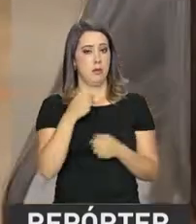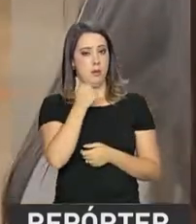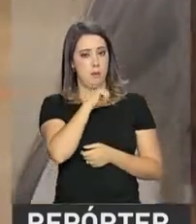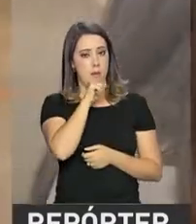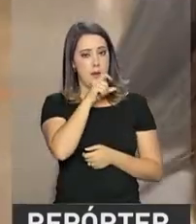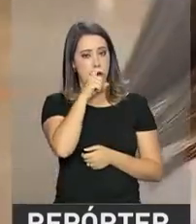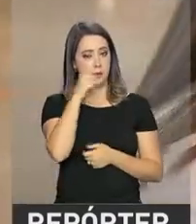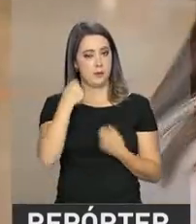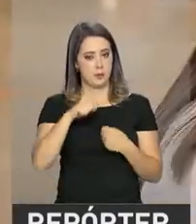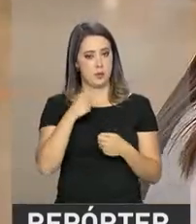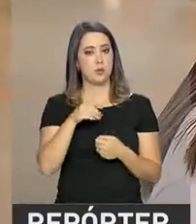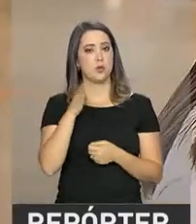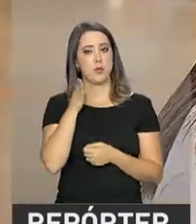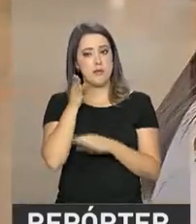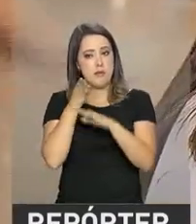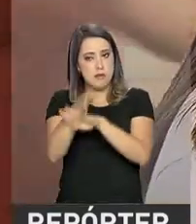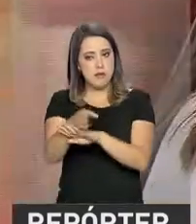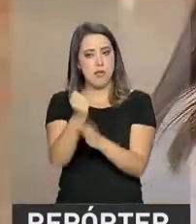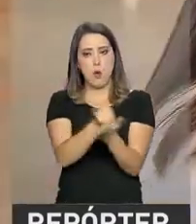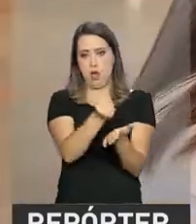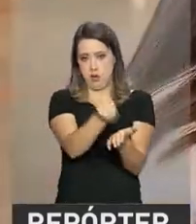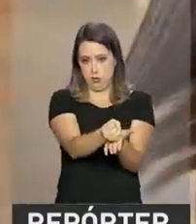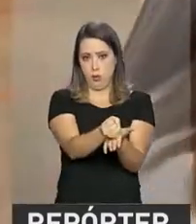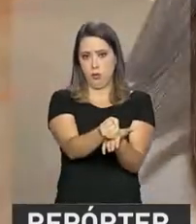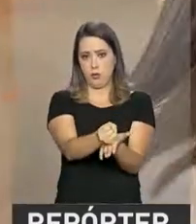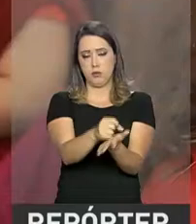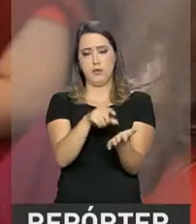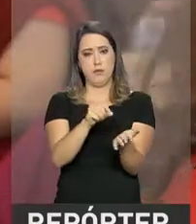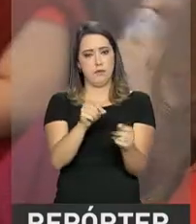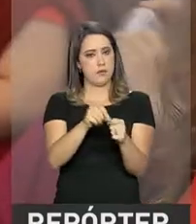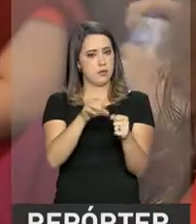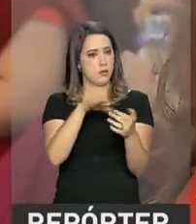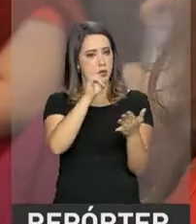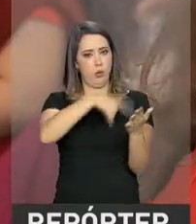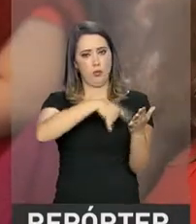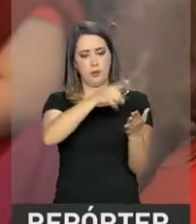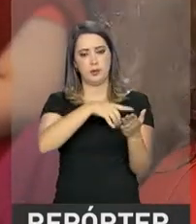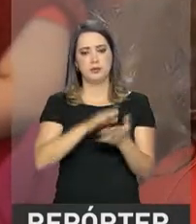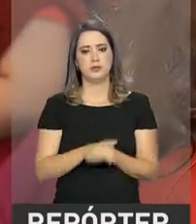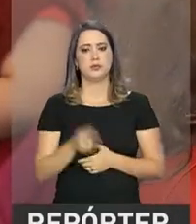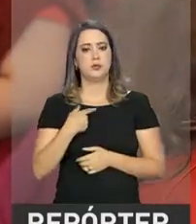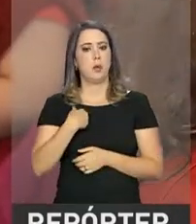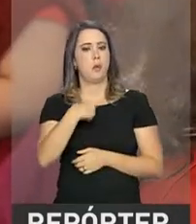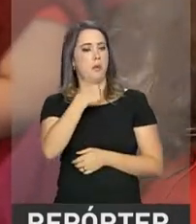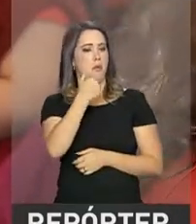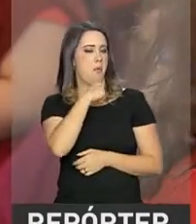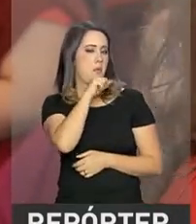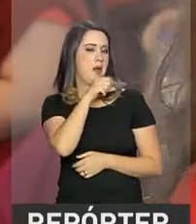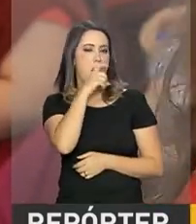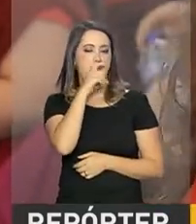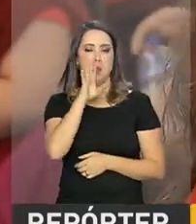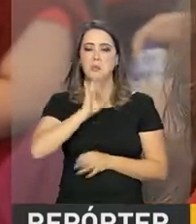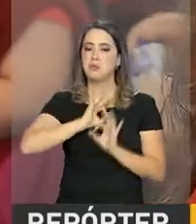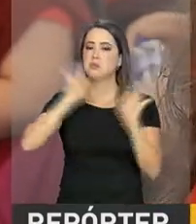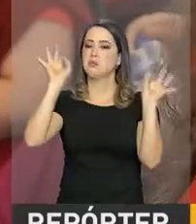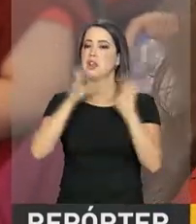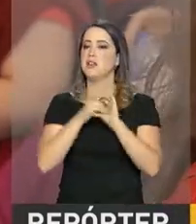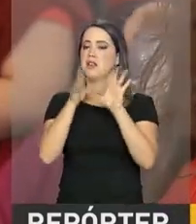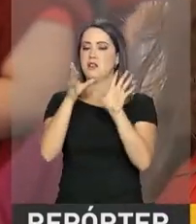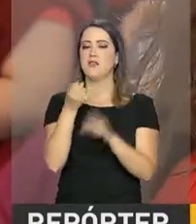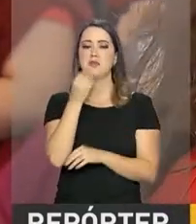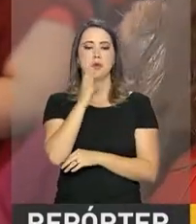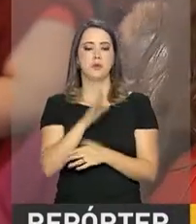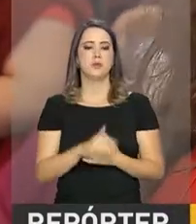autorização no cartório, e aí foi tudo ok. Meus pais deixam numa boa. E eles ficam tranquilos,